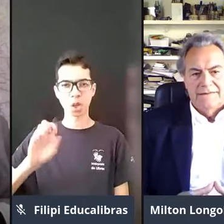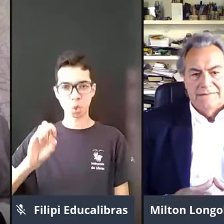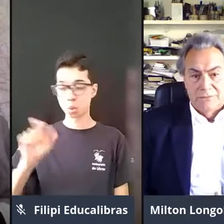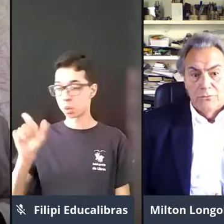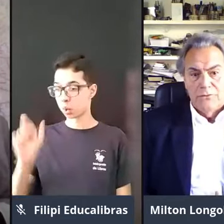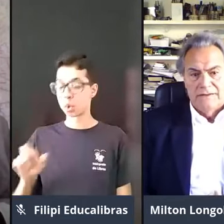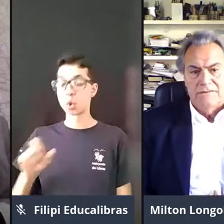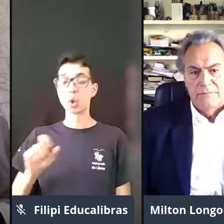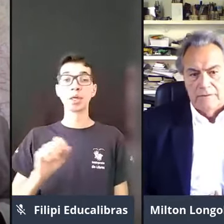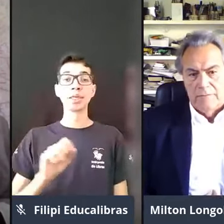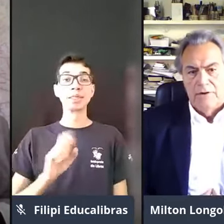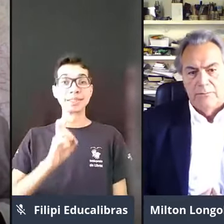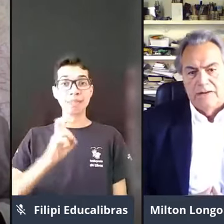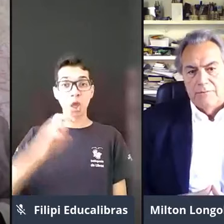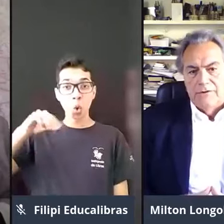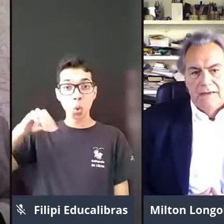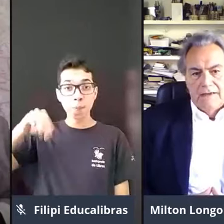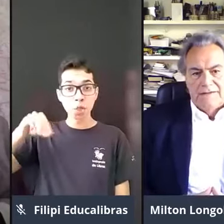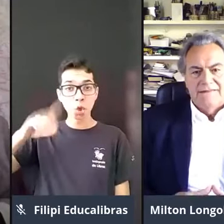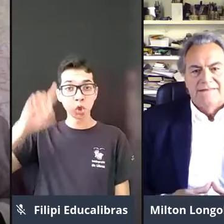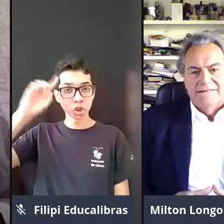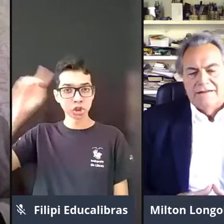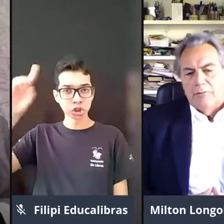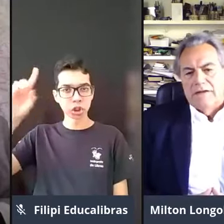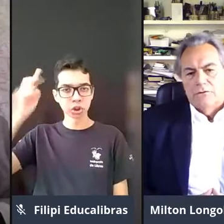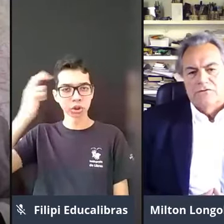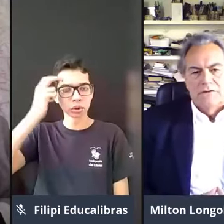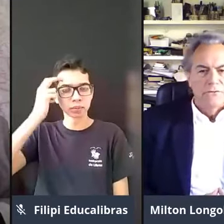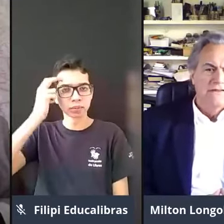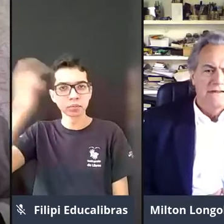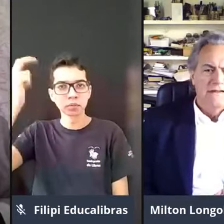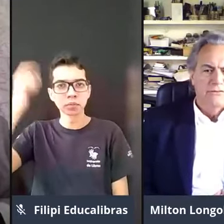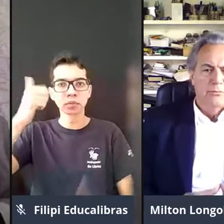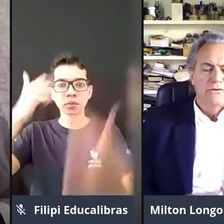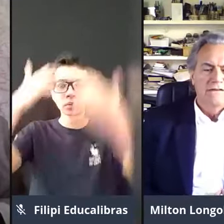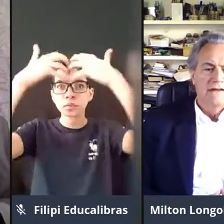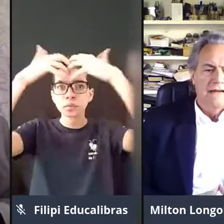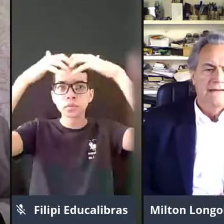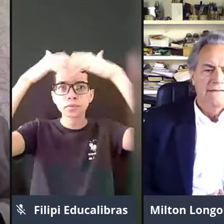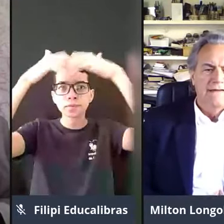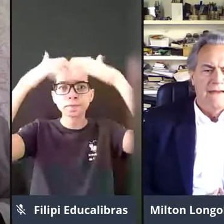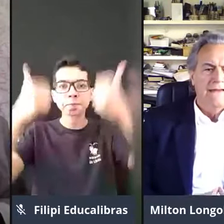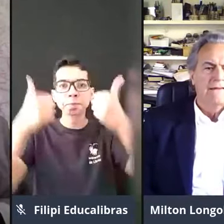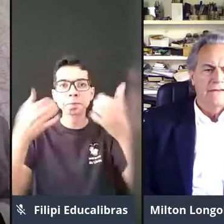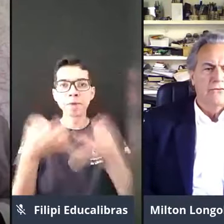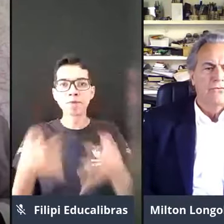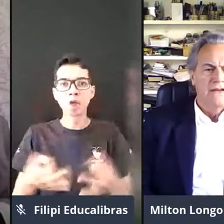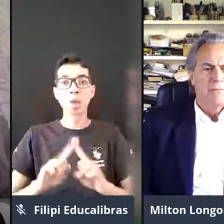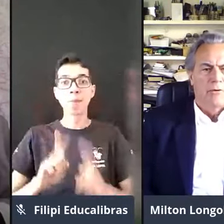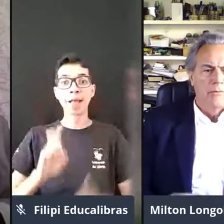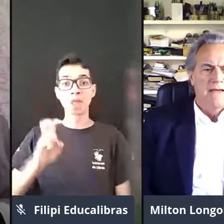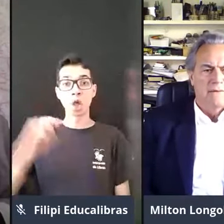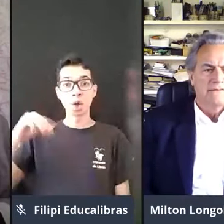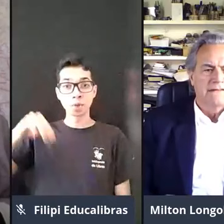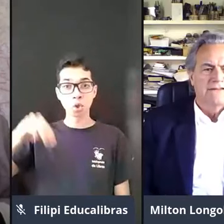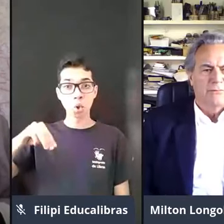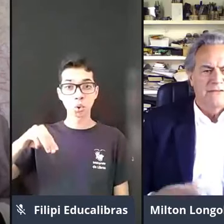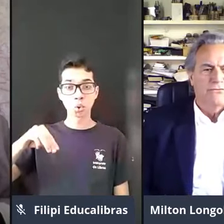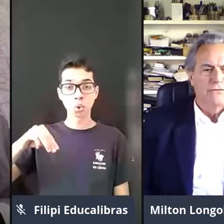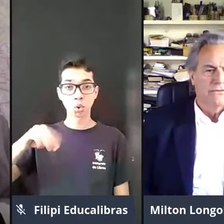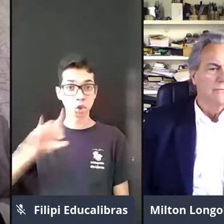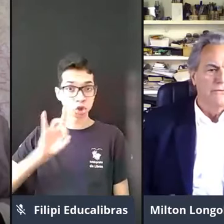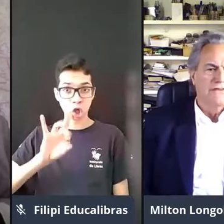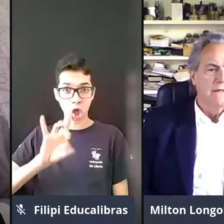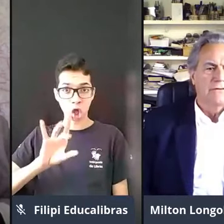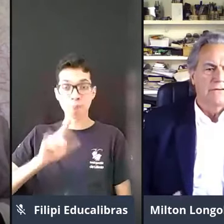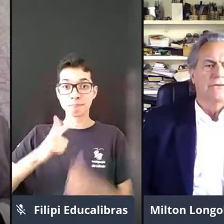Mas, segundo esse meu primo, nesses 5 minutos de lucidez por dia que ele tinha, ele resolvia problemas que as